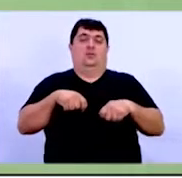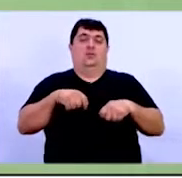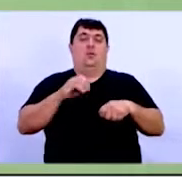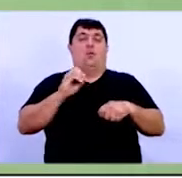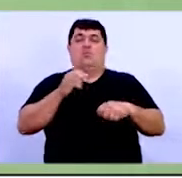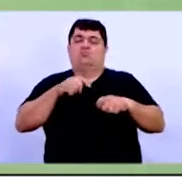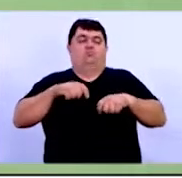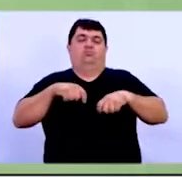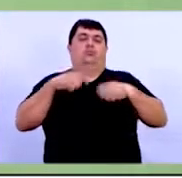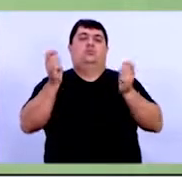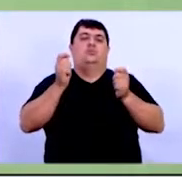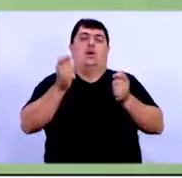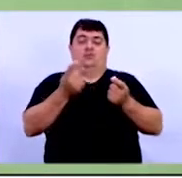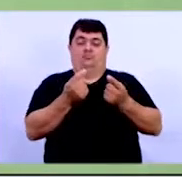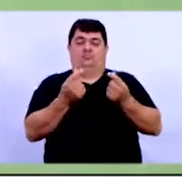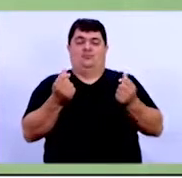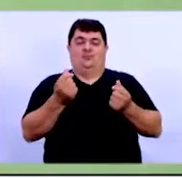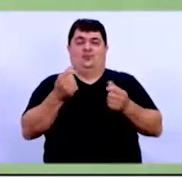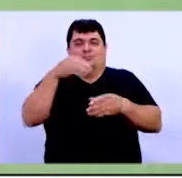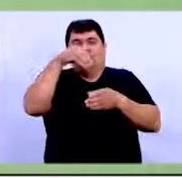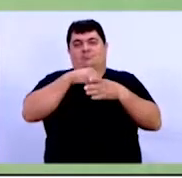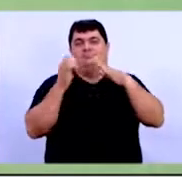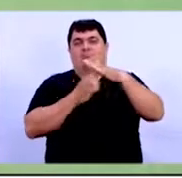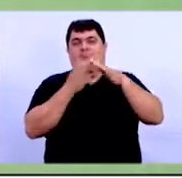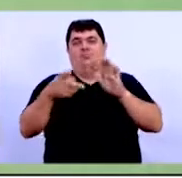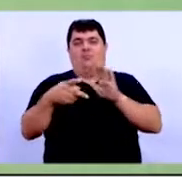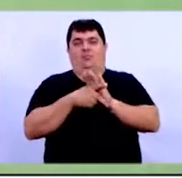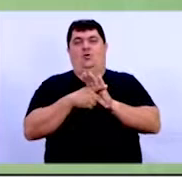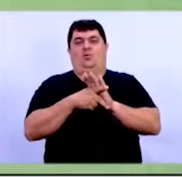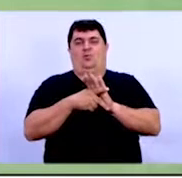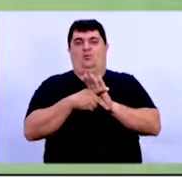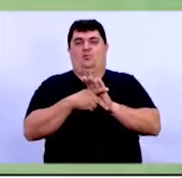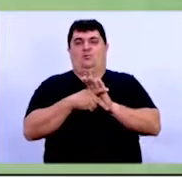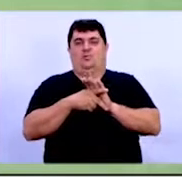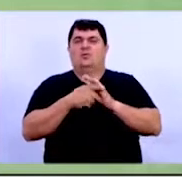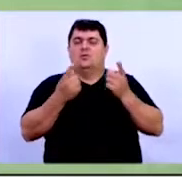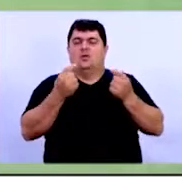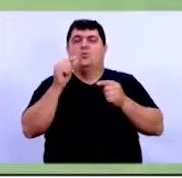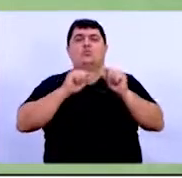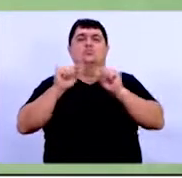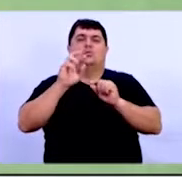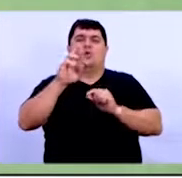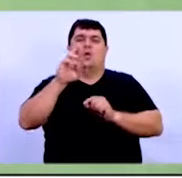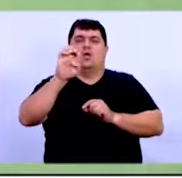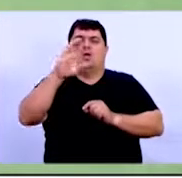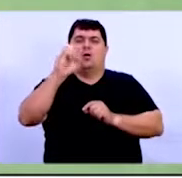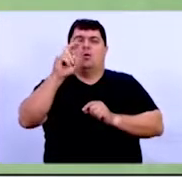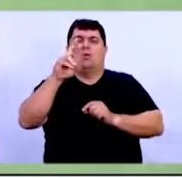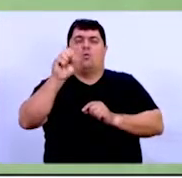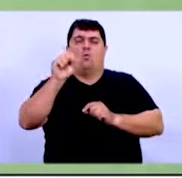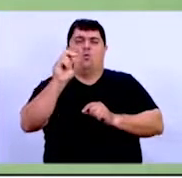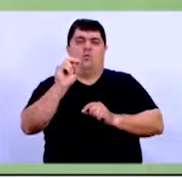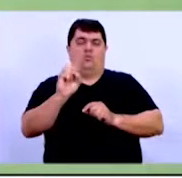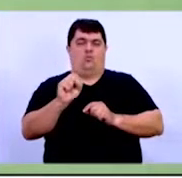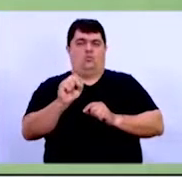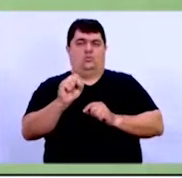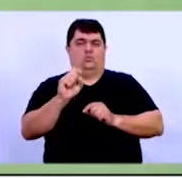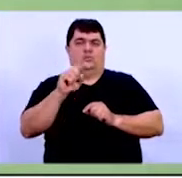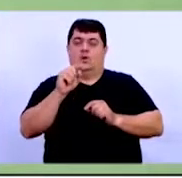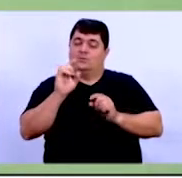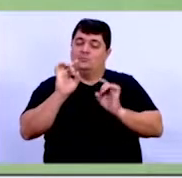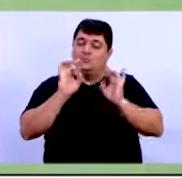não recursos. Esses recursos que eu estou colocando necessariamente é